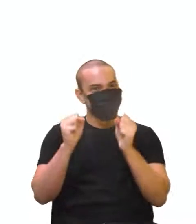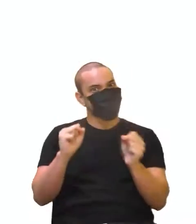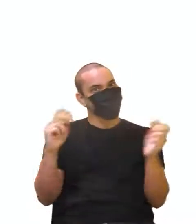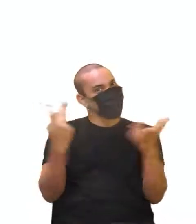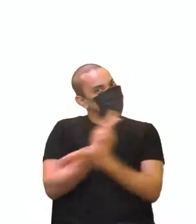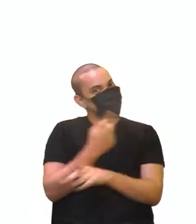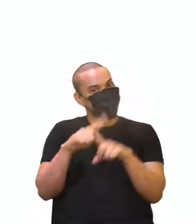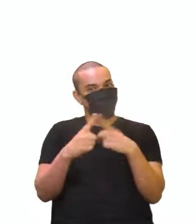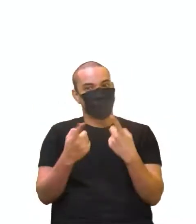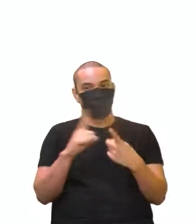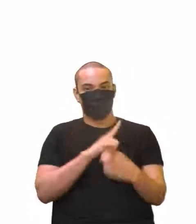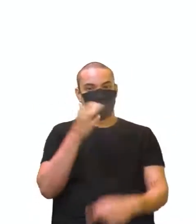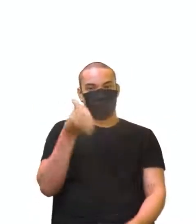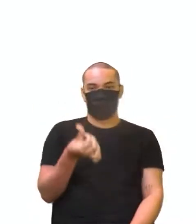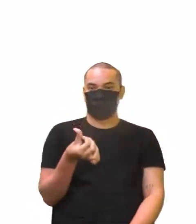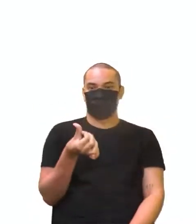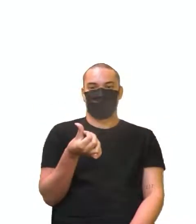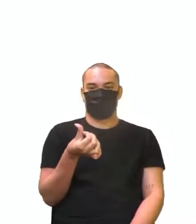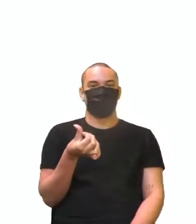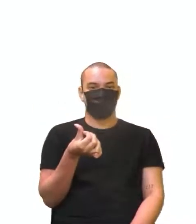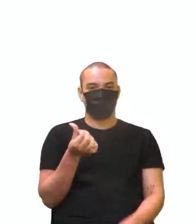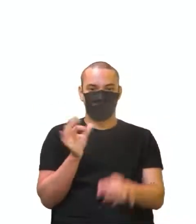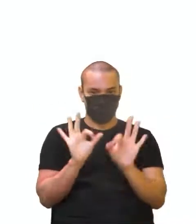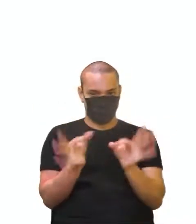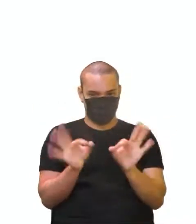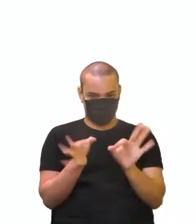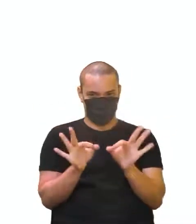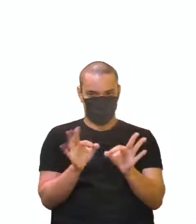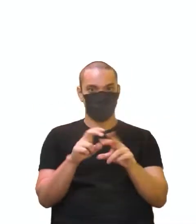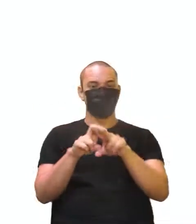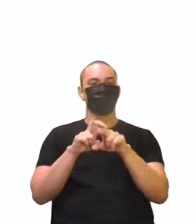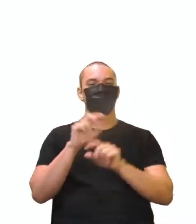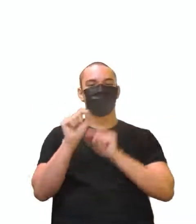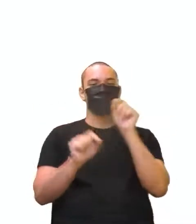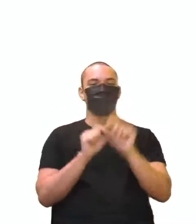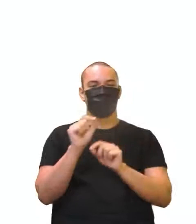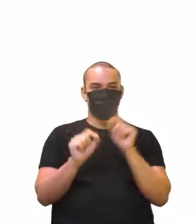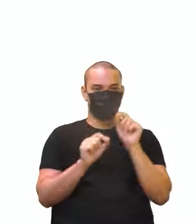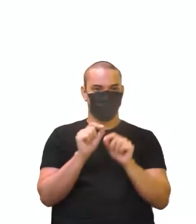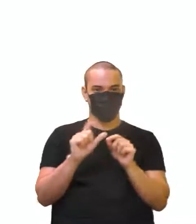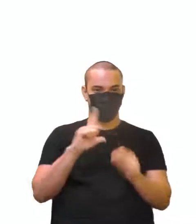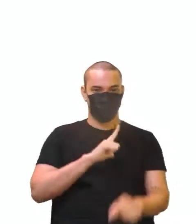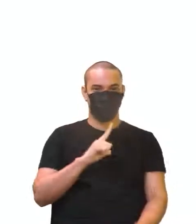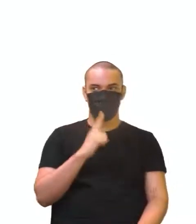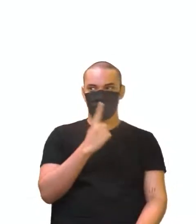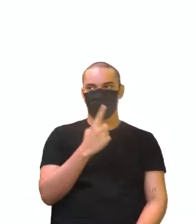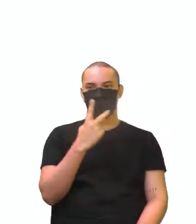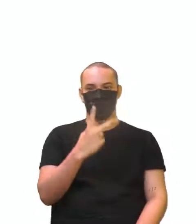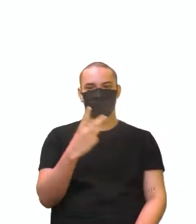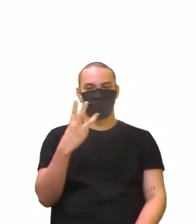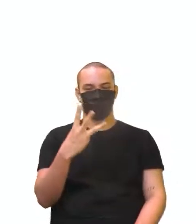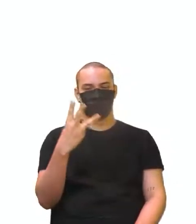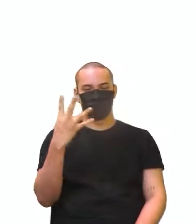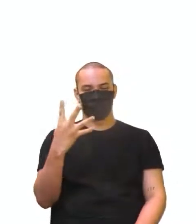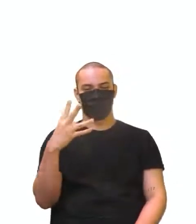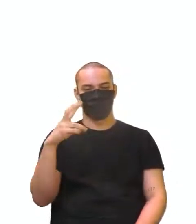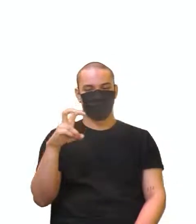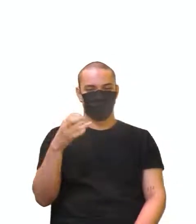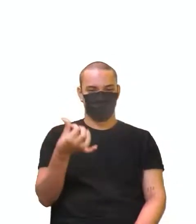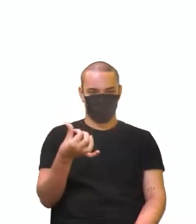né? Depende da jogada. E aí, o que vai acontecer? Ó, a probabilidade de sair cara